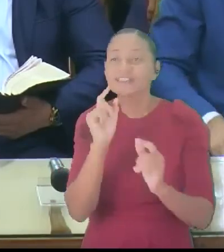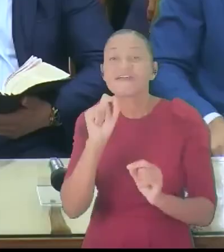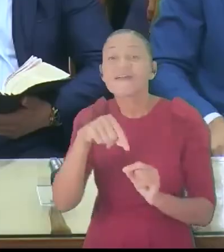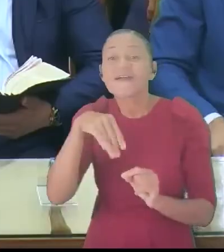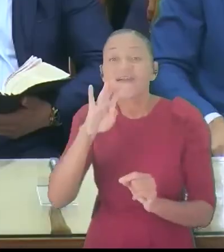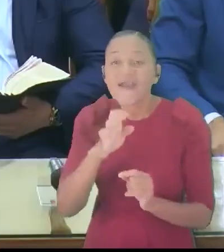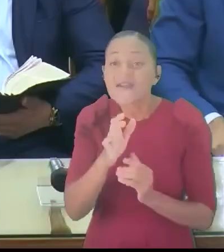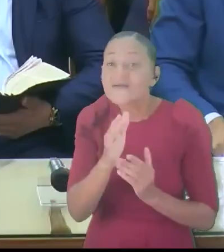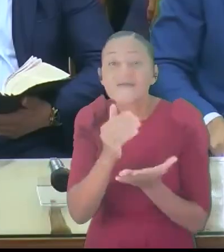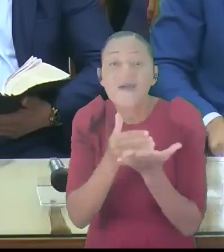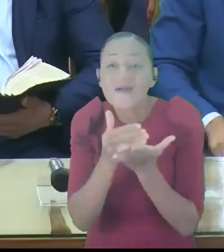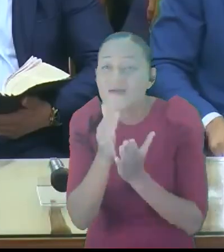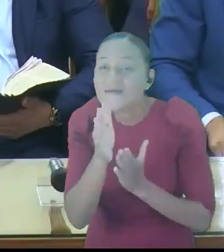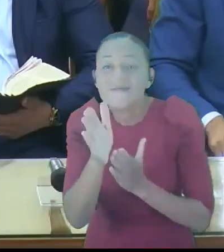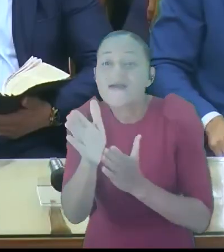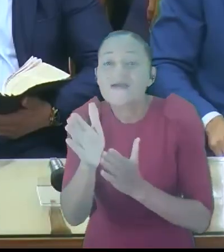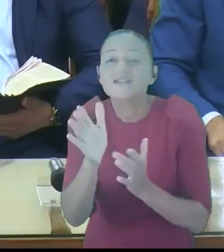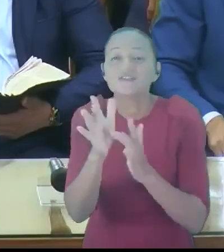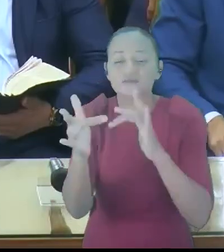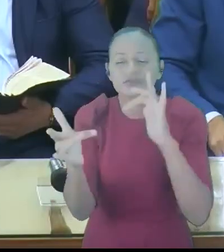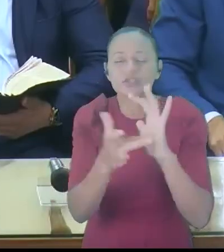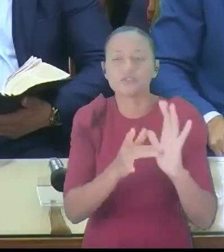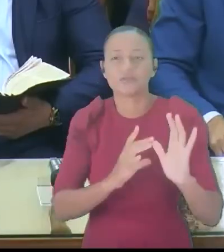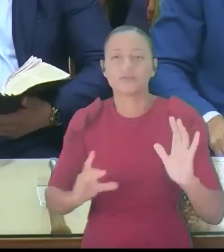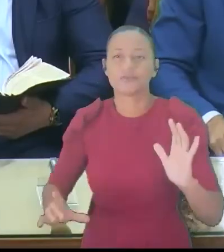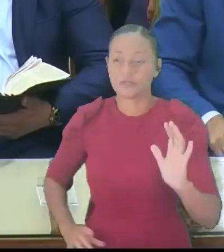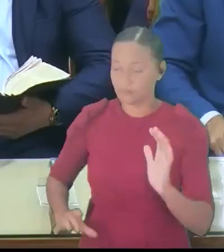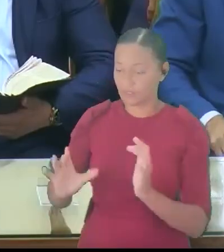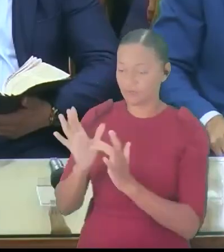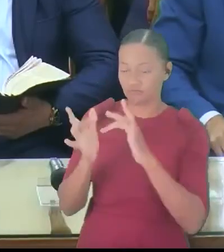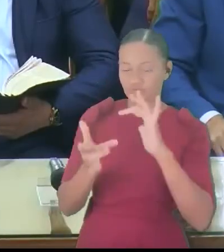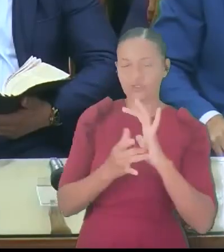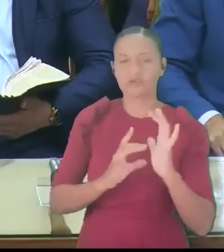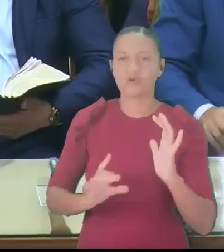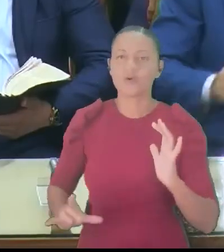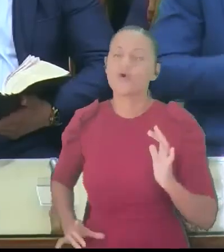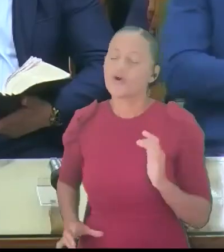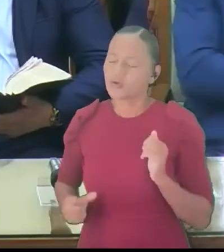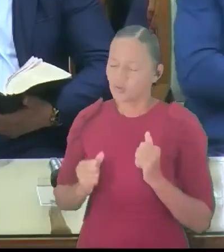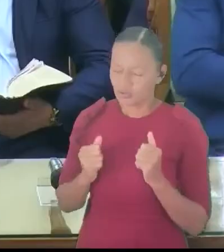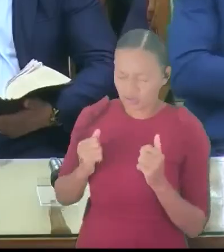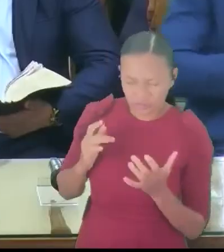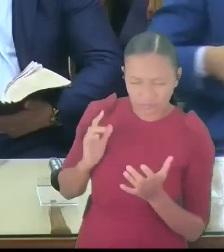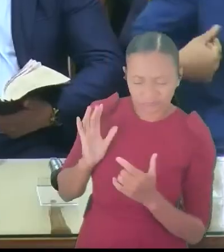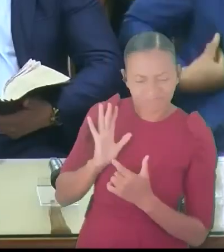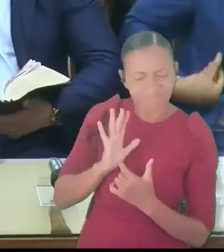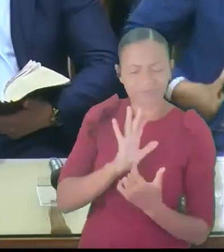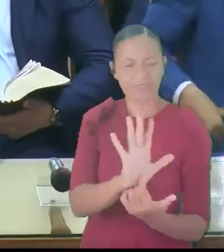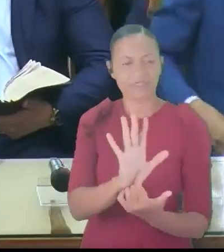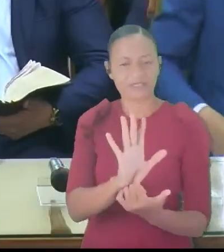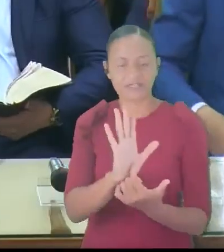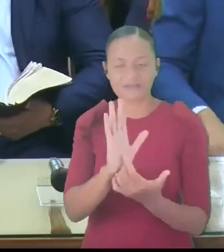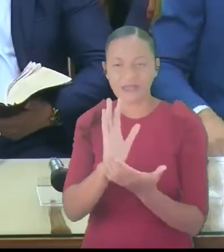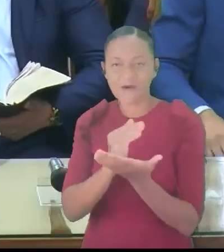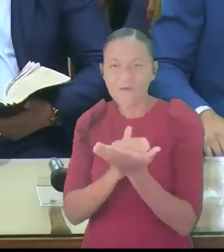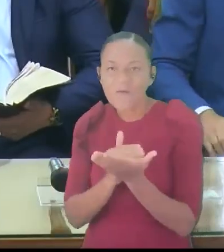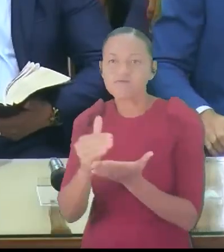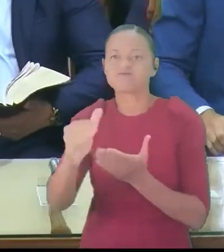Quando Jesus vem, quando Jesus traz o Evangelho, a sombra desaparece e a realidade aparece.